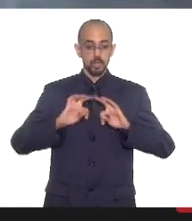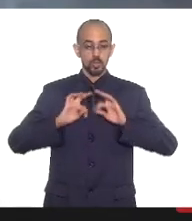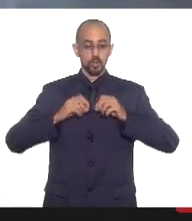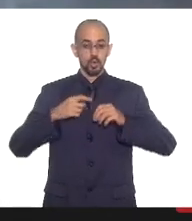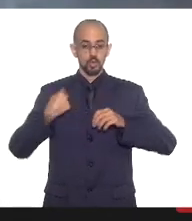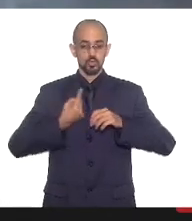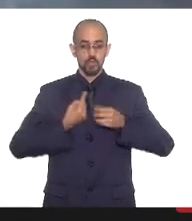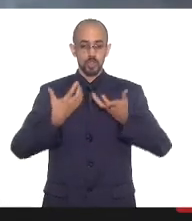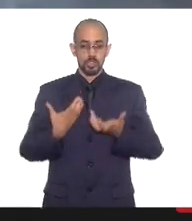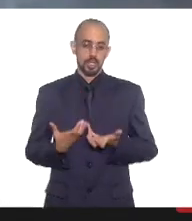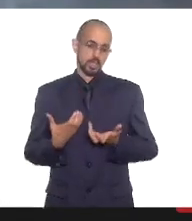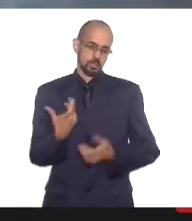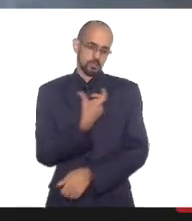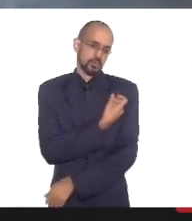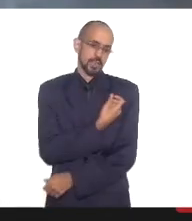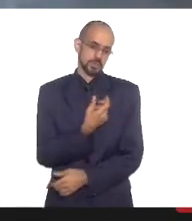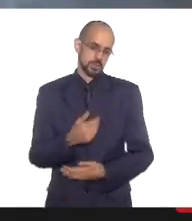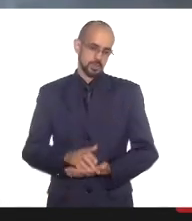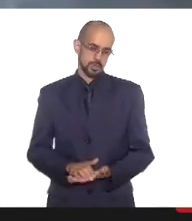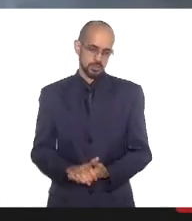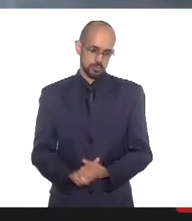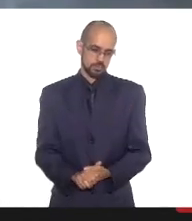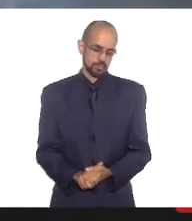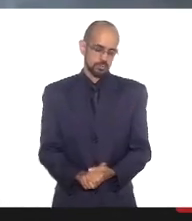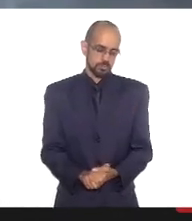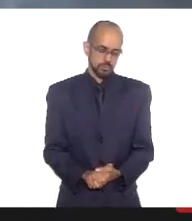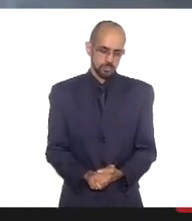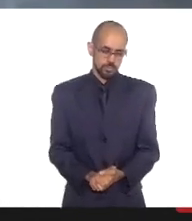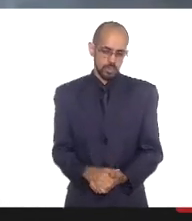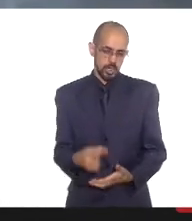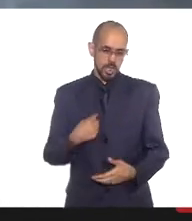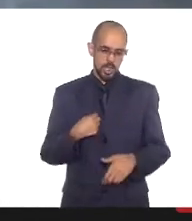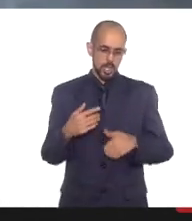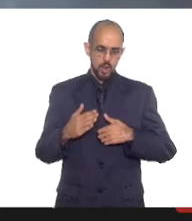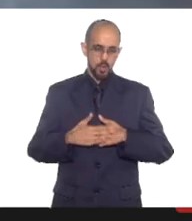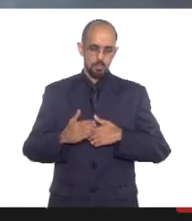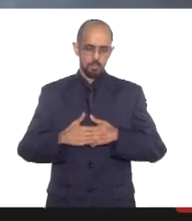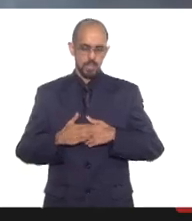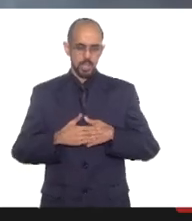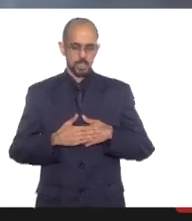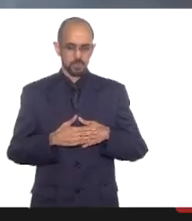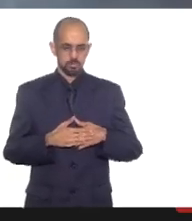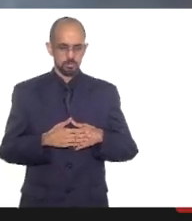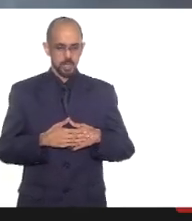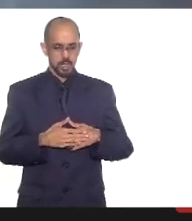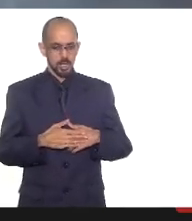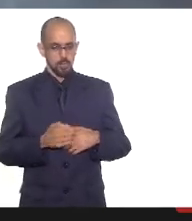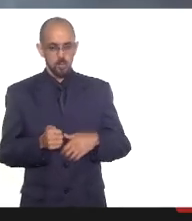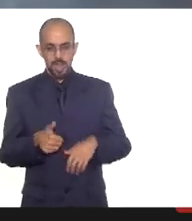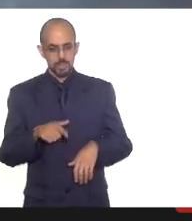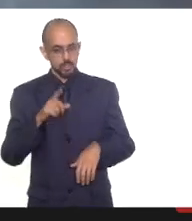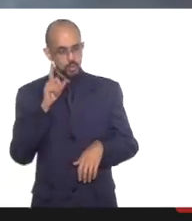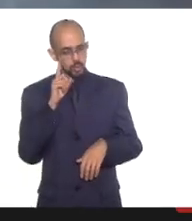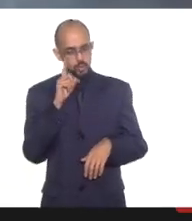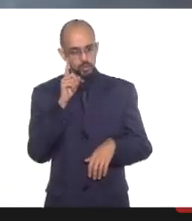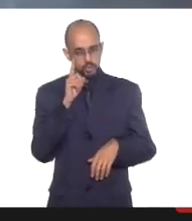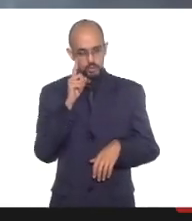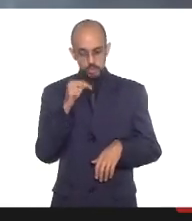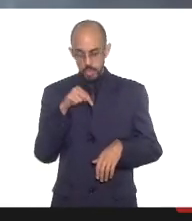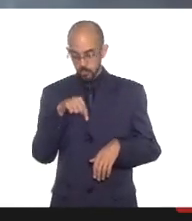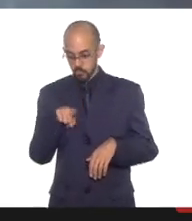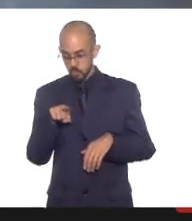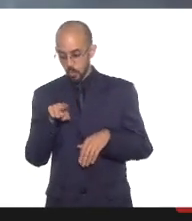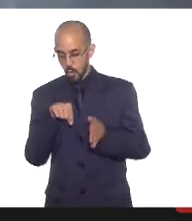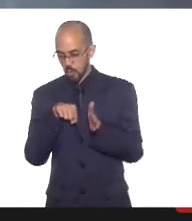vacinados É verdade é essa todos nós queremos conselho de ser bastante eu mesmo em outro quase toda semana em unidade de saúde em